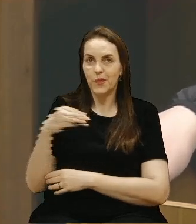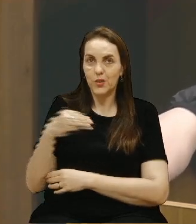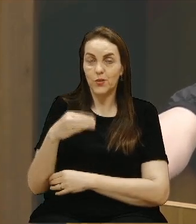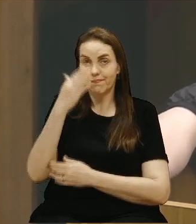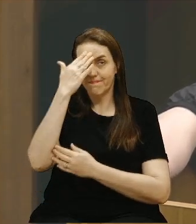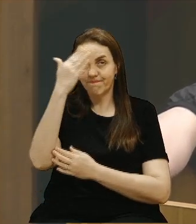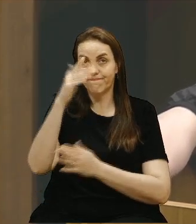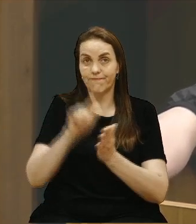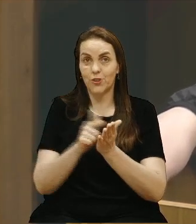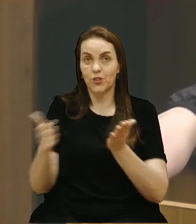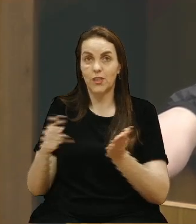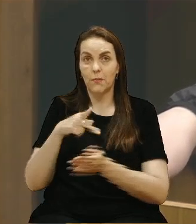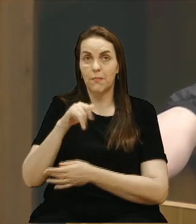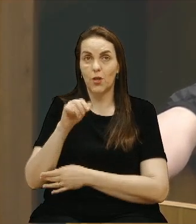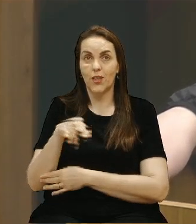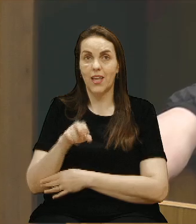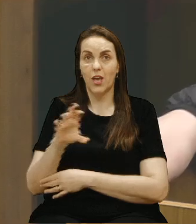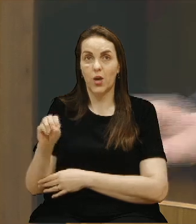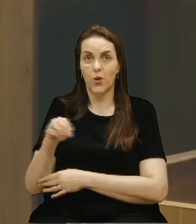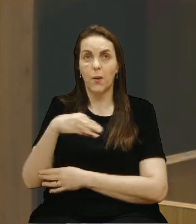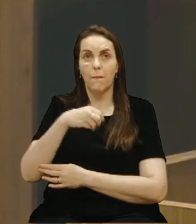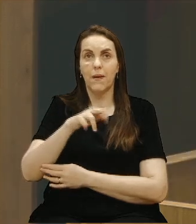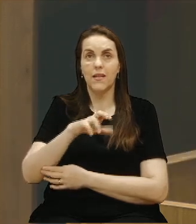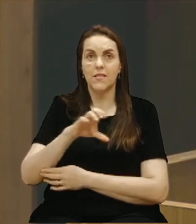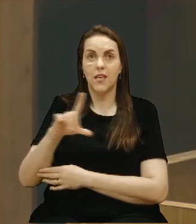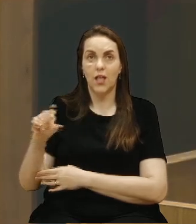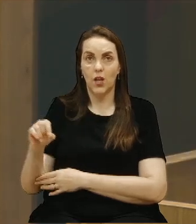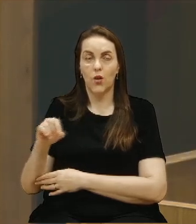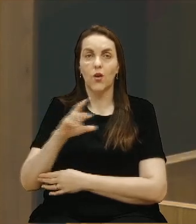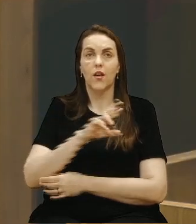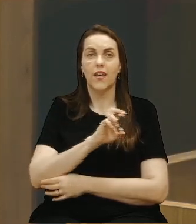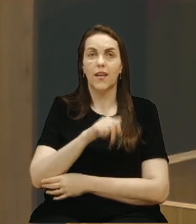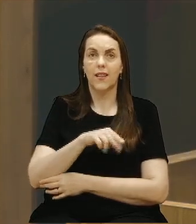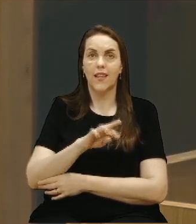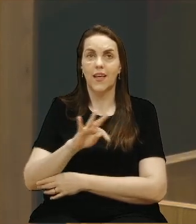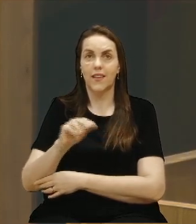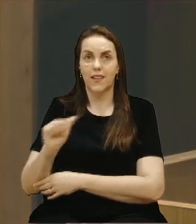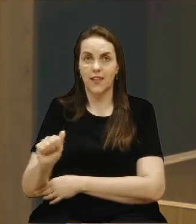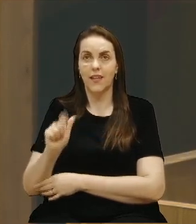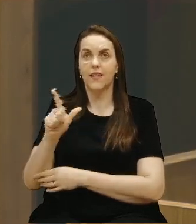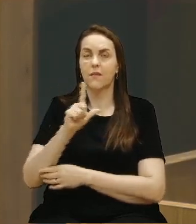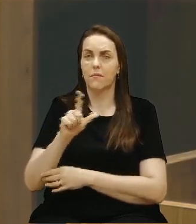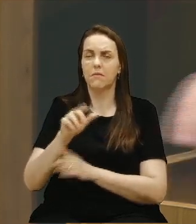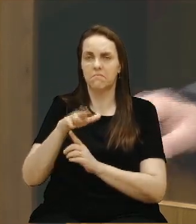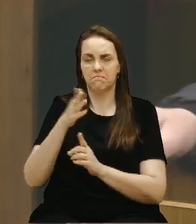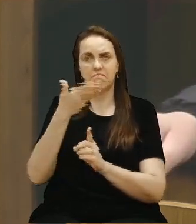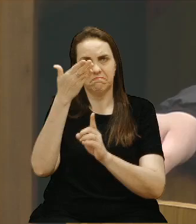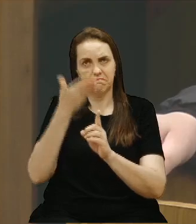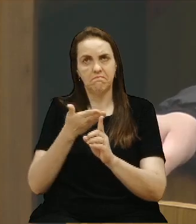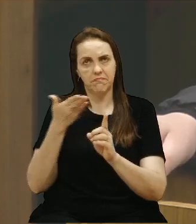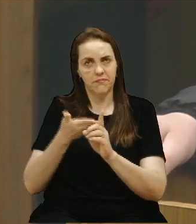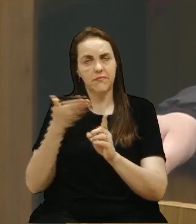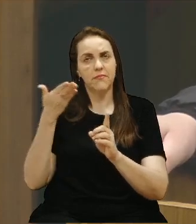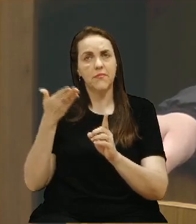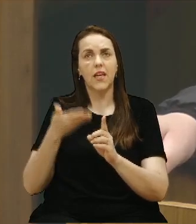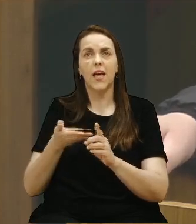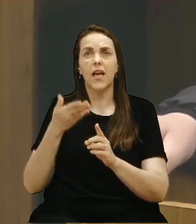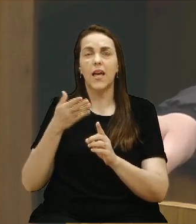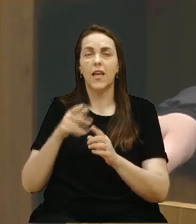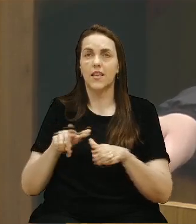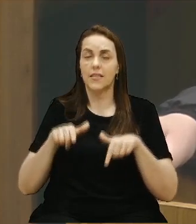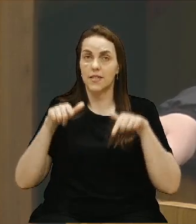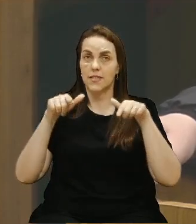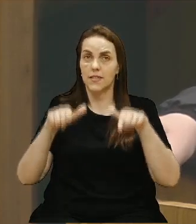Pioneiro, na pessoa do Marcelo Munhol e da Renata Oliveira Silva, que nos prestigiaram aqui, dando repercussão ao título cidadão caxiense que